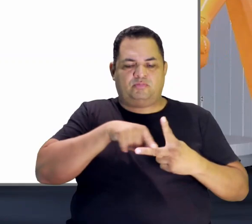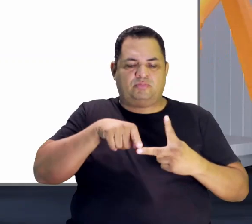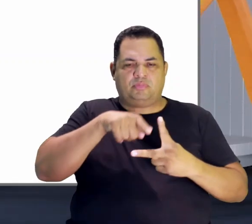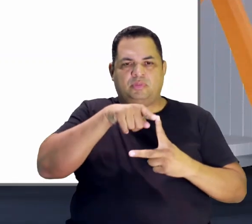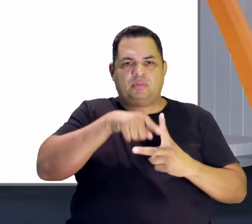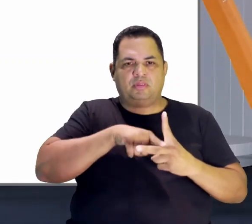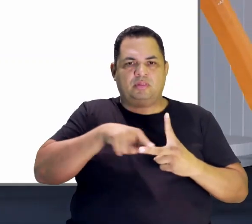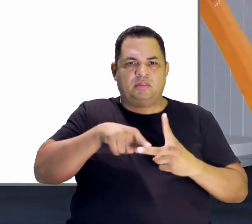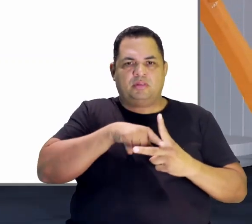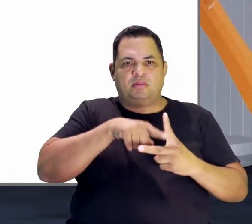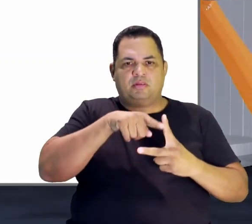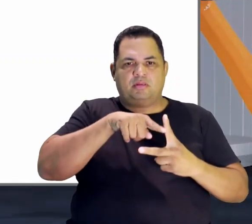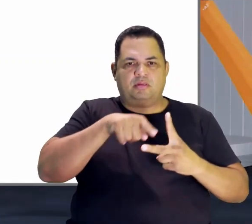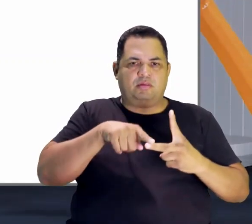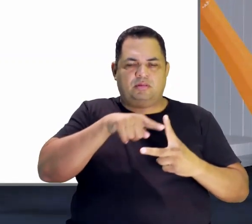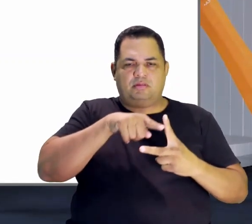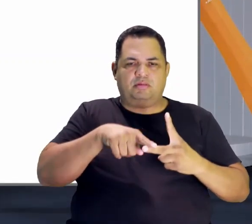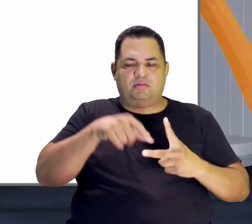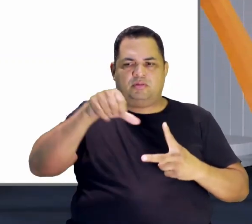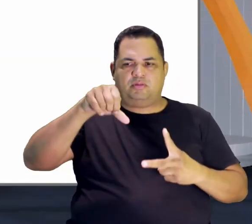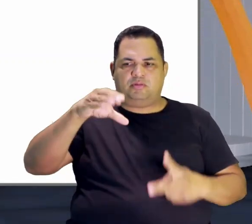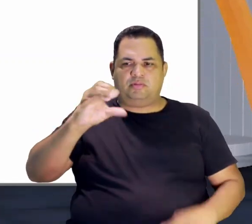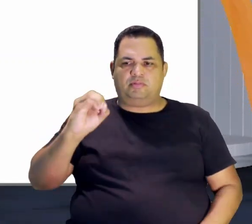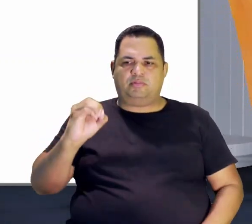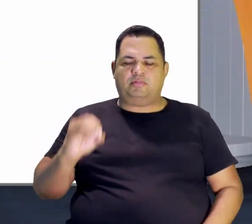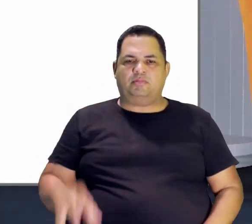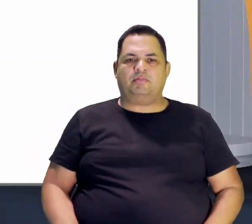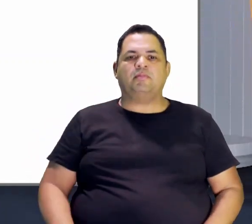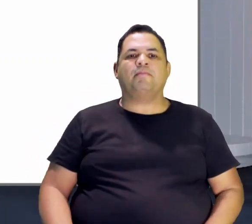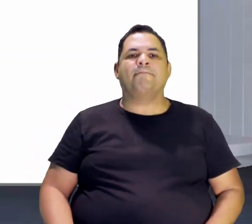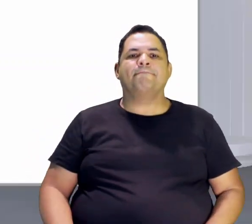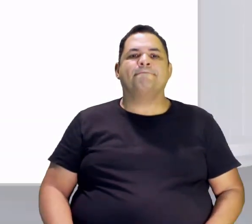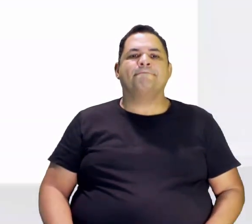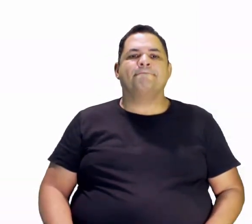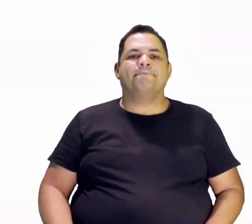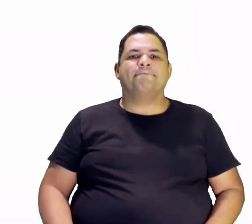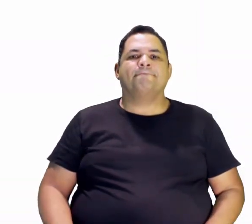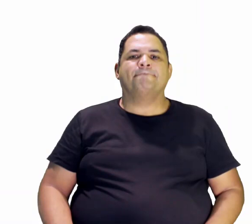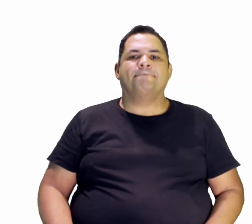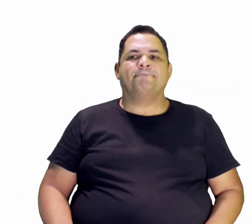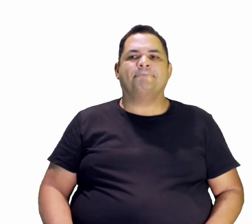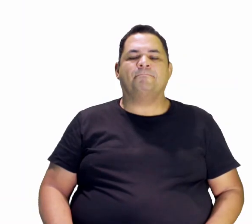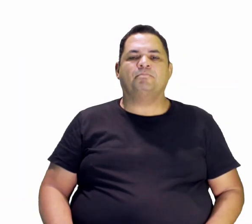Se a superfície for inclinada, está inclinada, e assim por diante, tá bom? Vamos lá então?